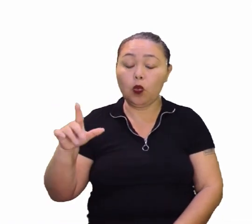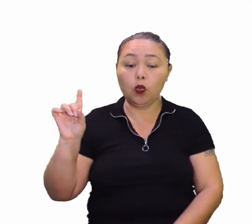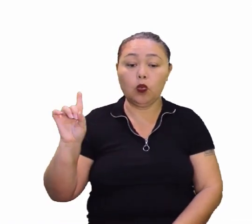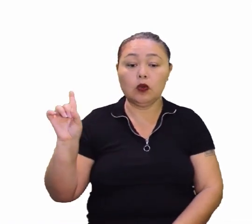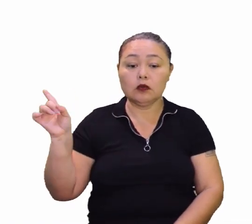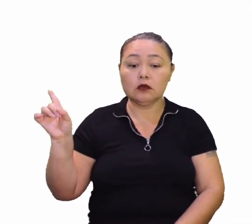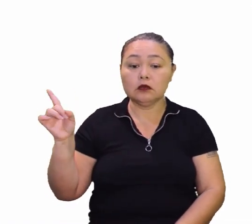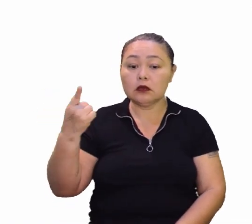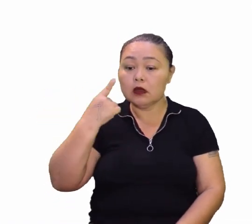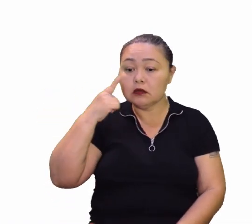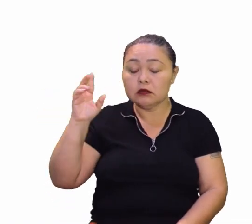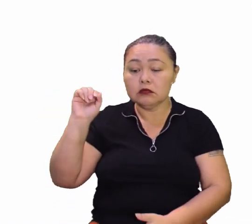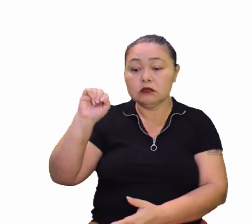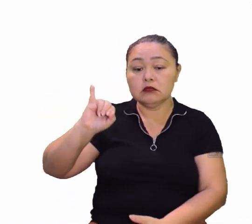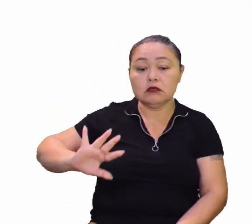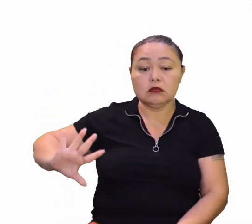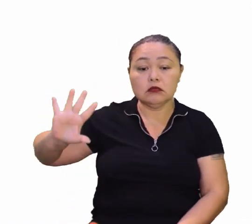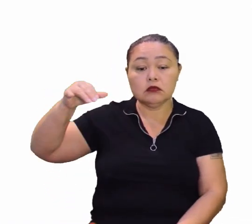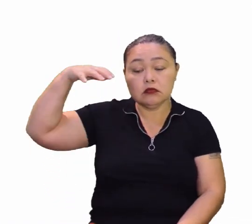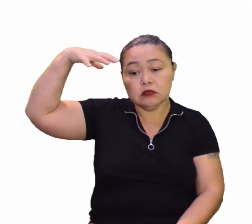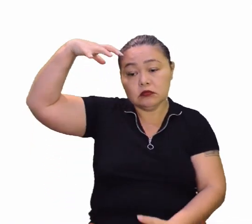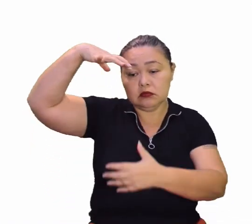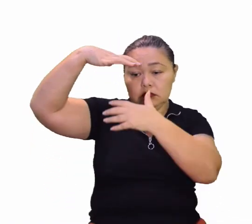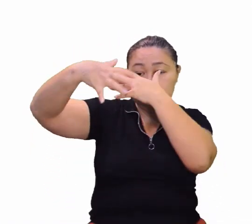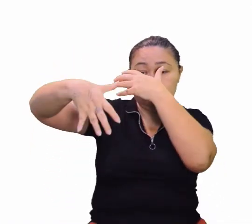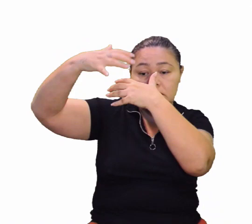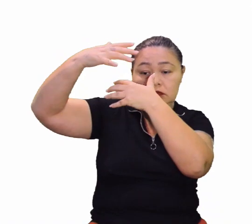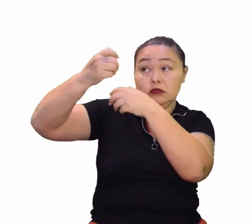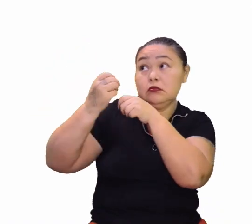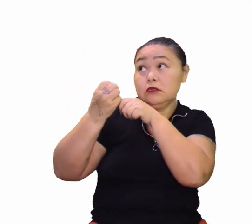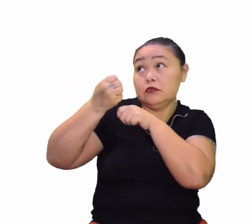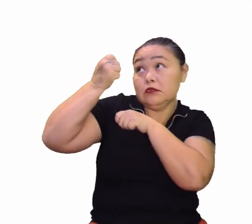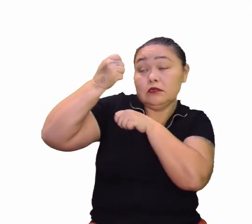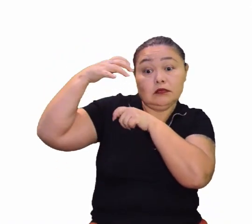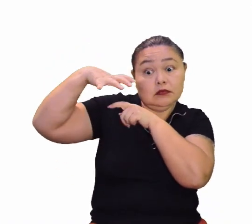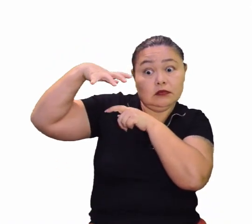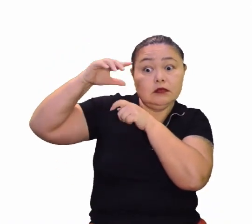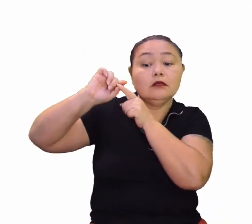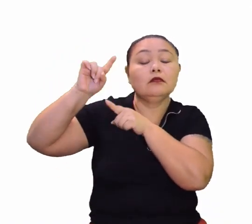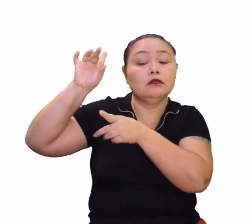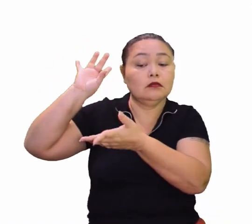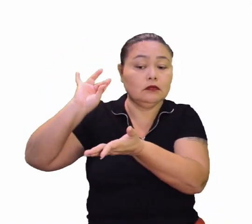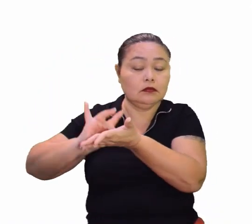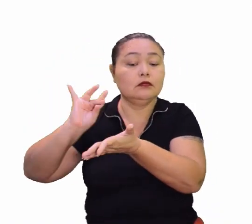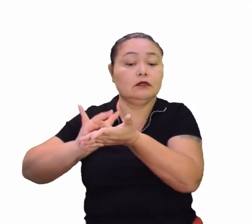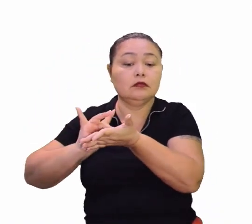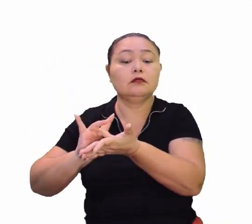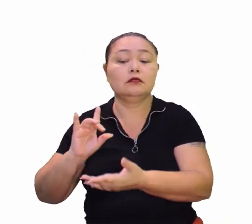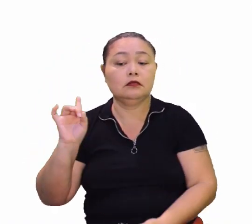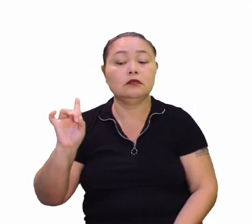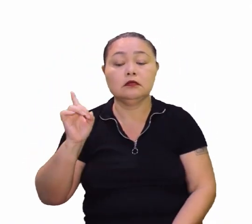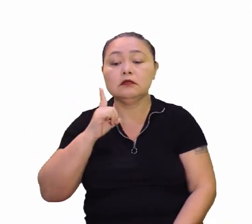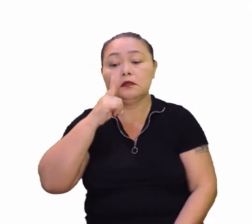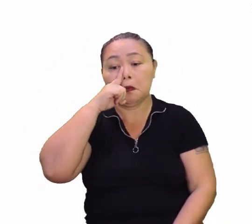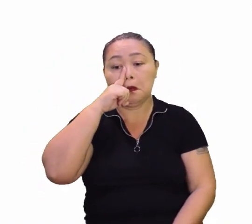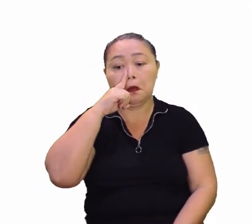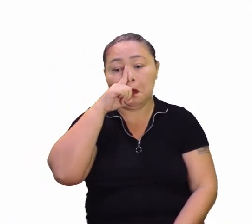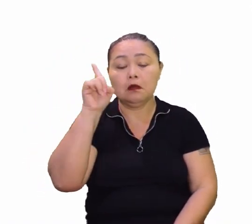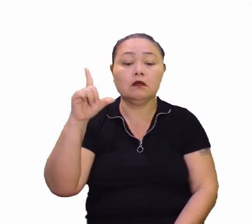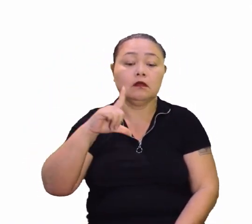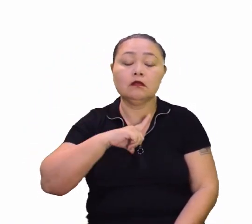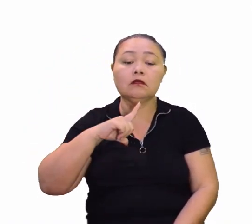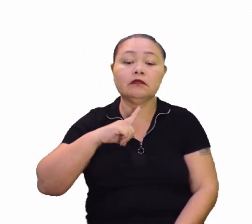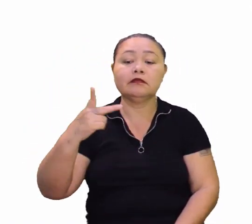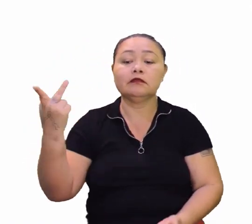olha a caveirinha ali, ó, já derreteu até o guarda-chuva. Então, realmente é perigoso